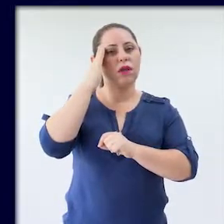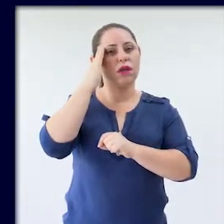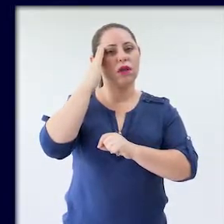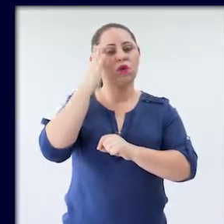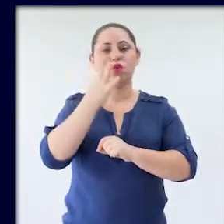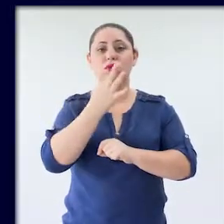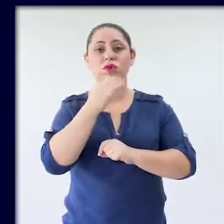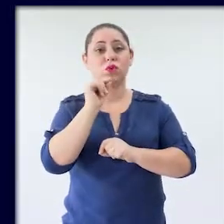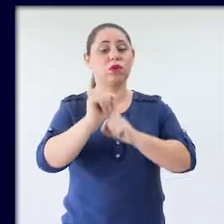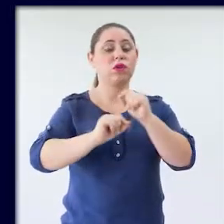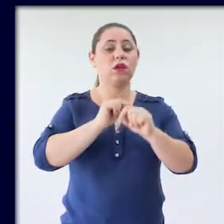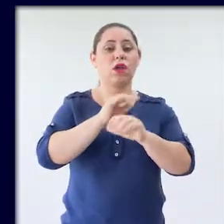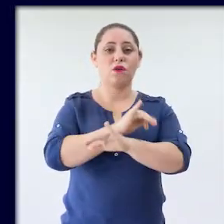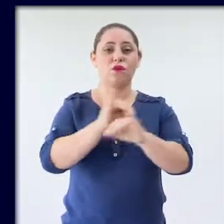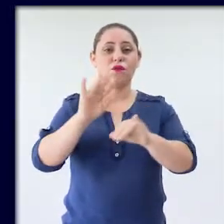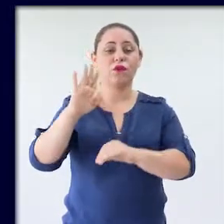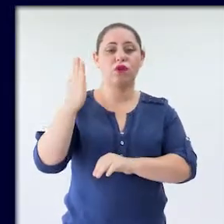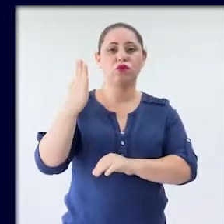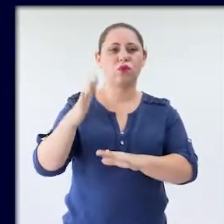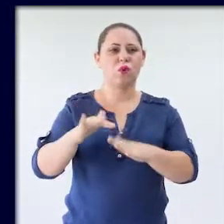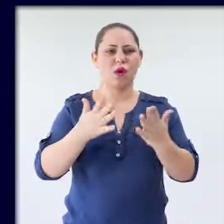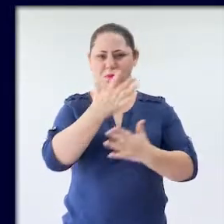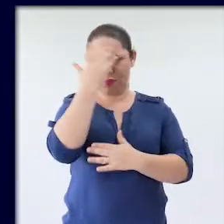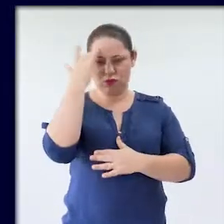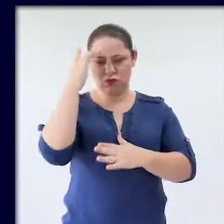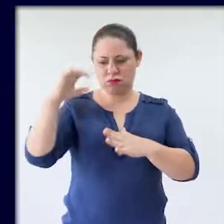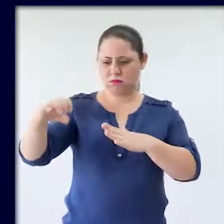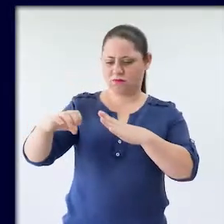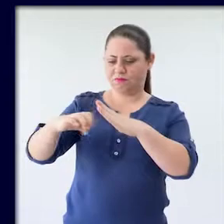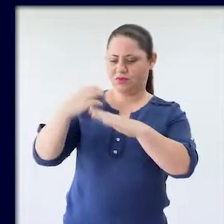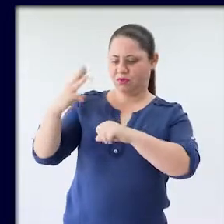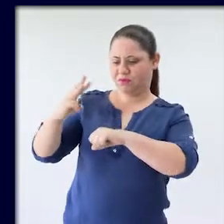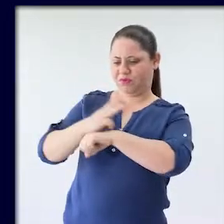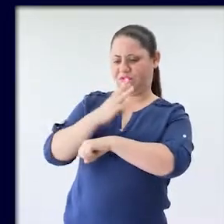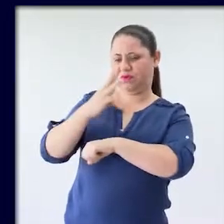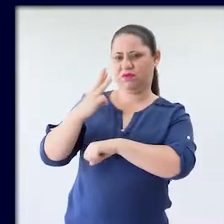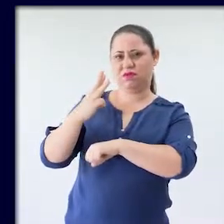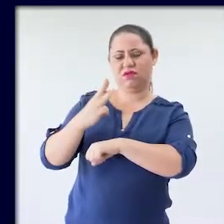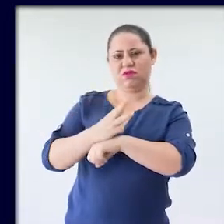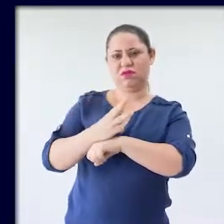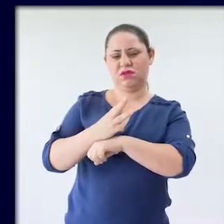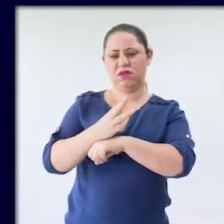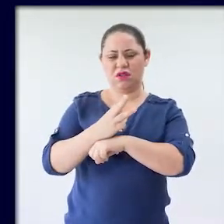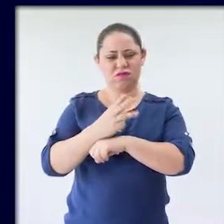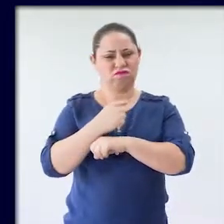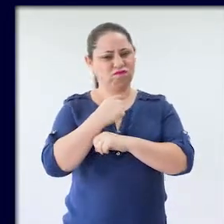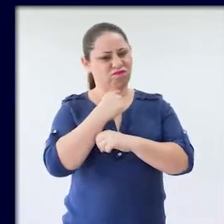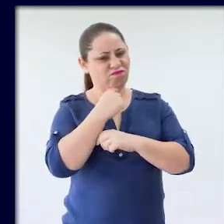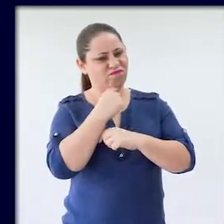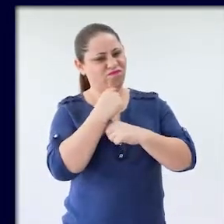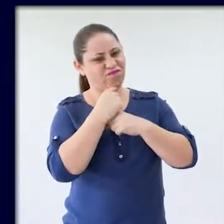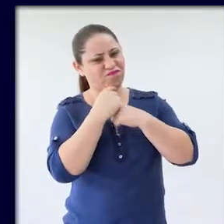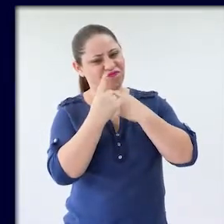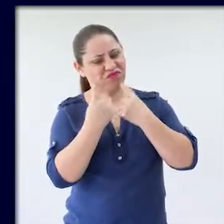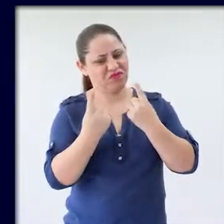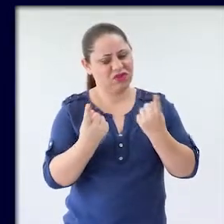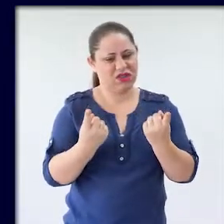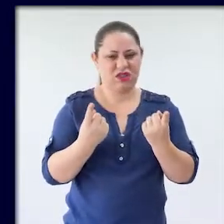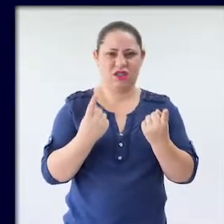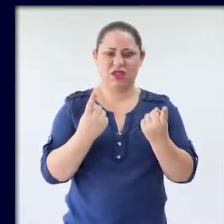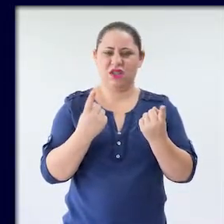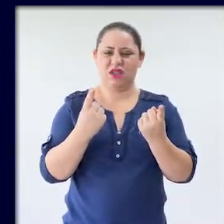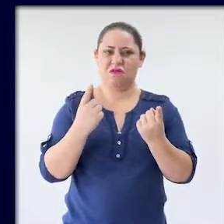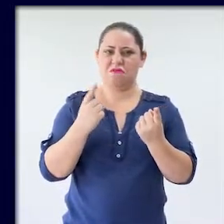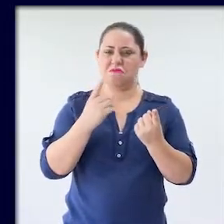news, mas principalmente o eleitor. Quando ele recebeu uma mensagem de cunho duvidoso, de cunho